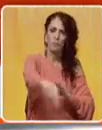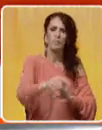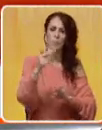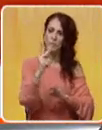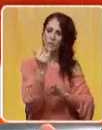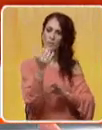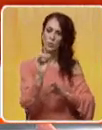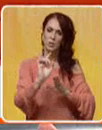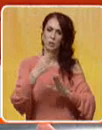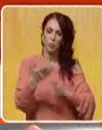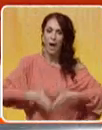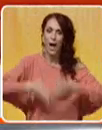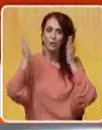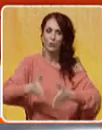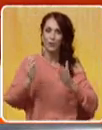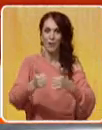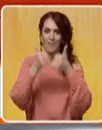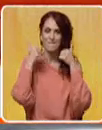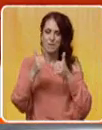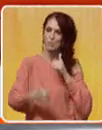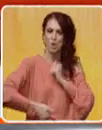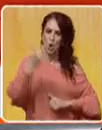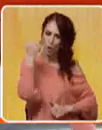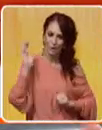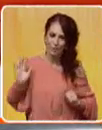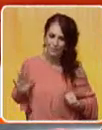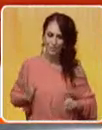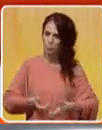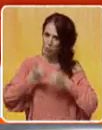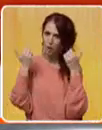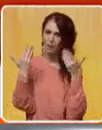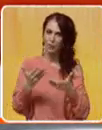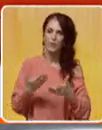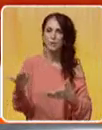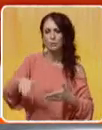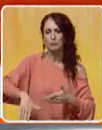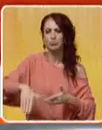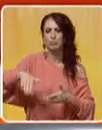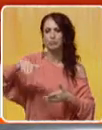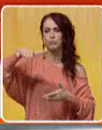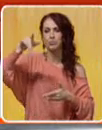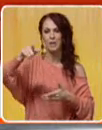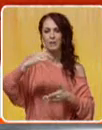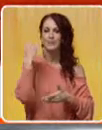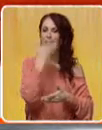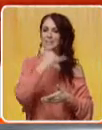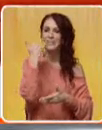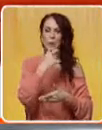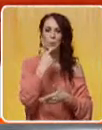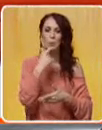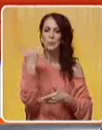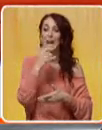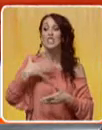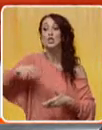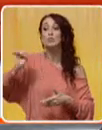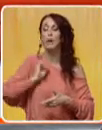até até que se fizeram autoestradas e melhorou melhorou bastante melhorou muito agora vai tem 4 horas foi uma infância muito feliz em